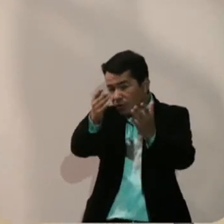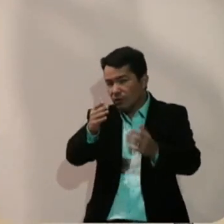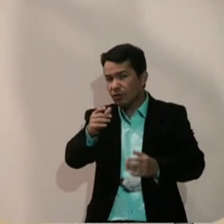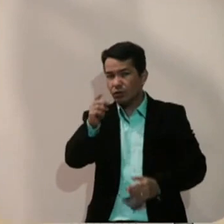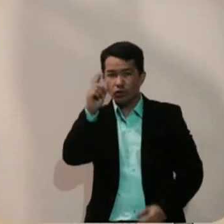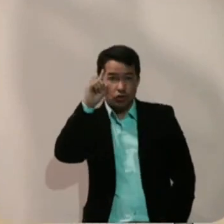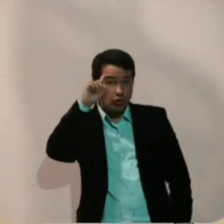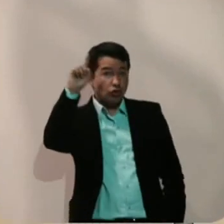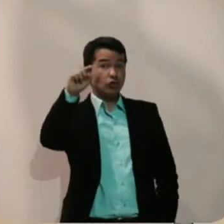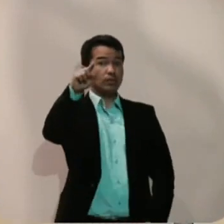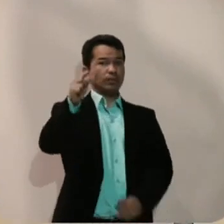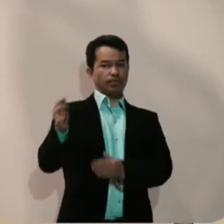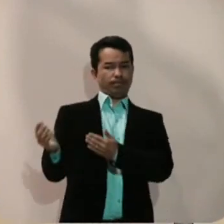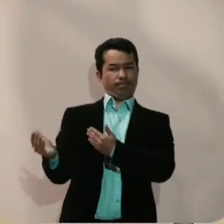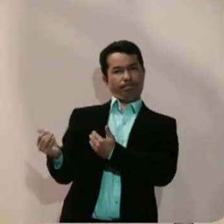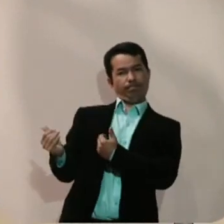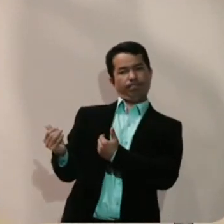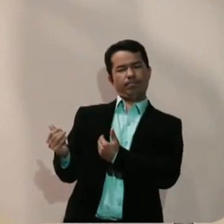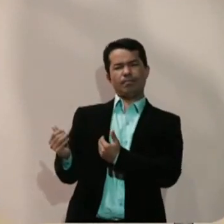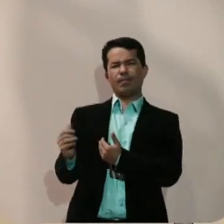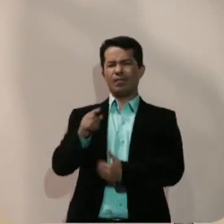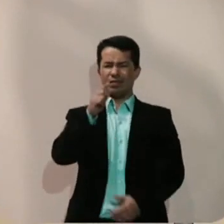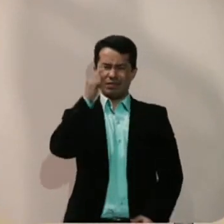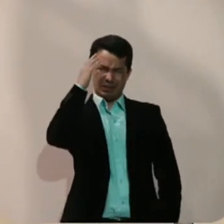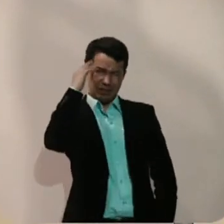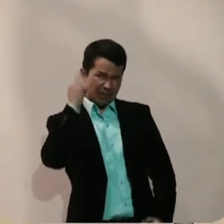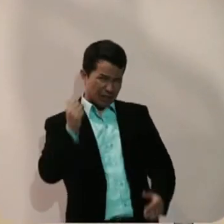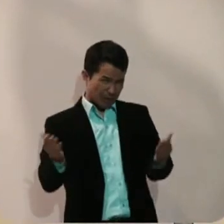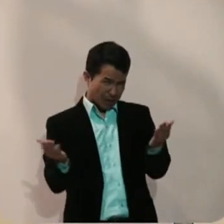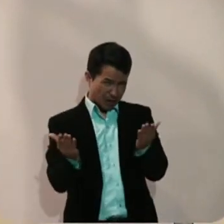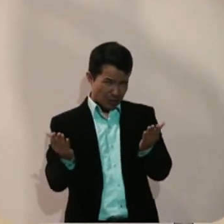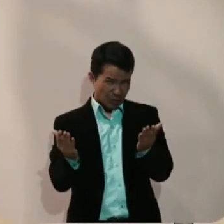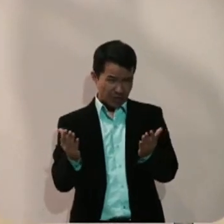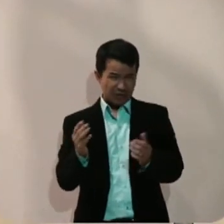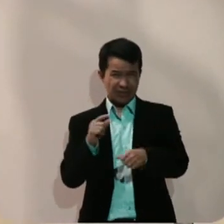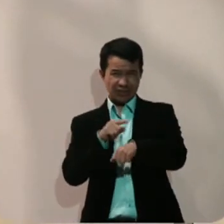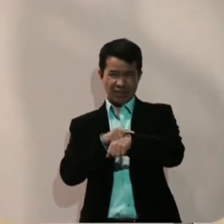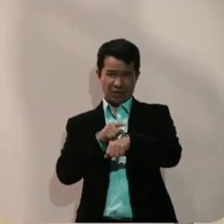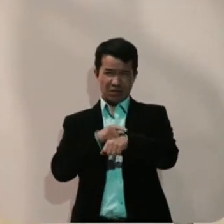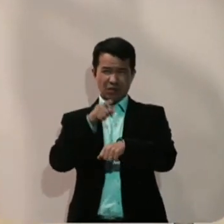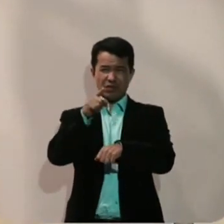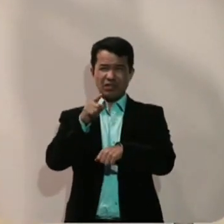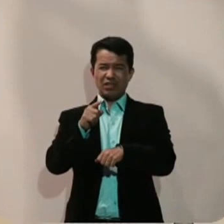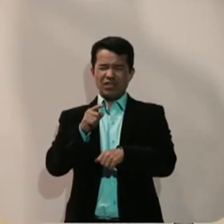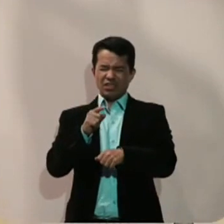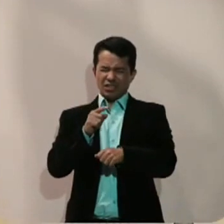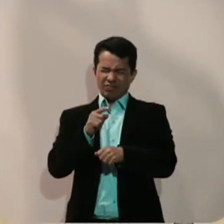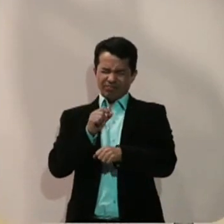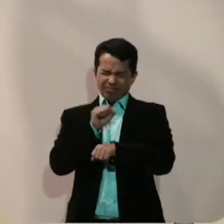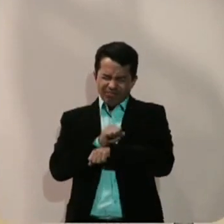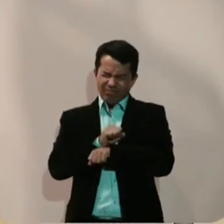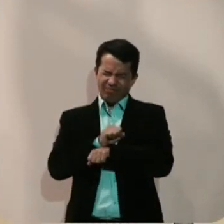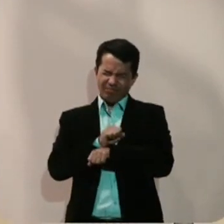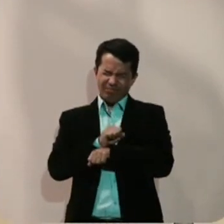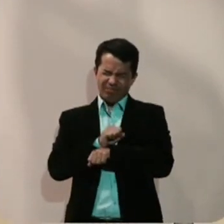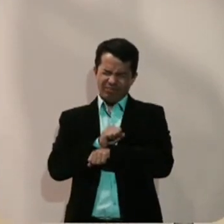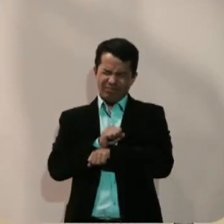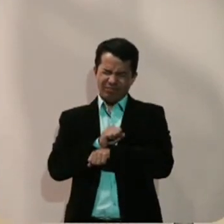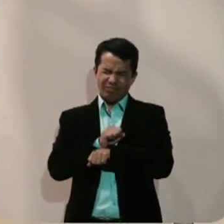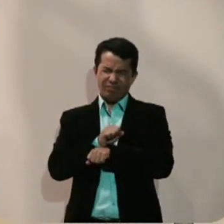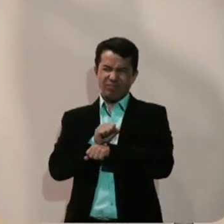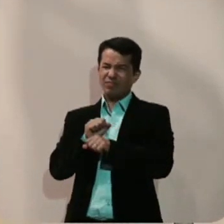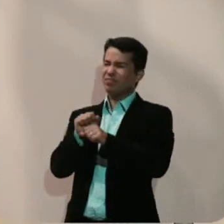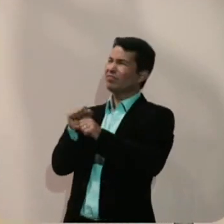de fazer uma parada, um stop. Está aqui, ó, parei. Para ouvir a voz do